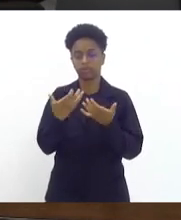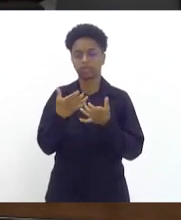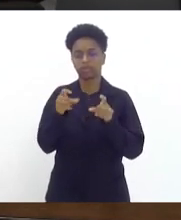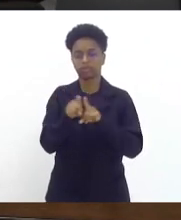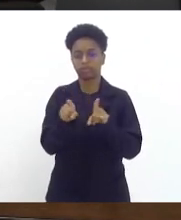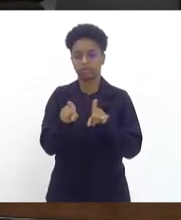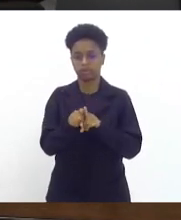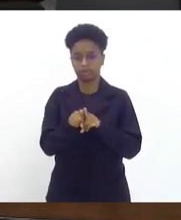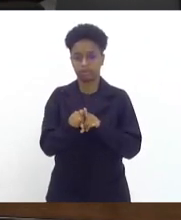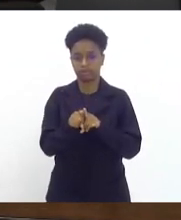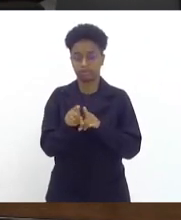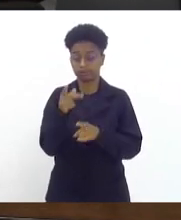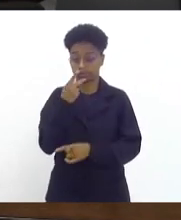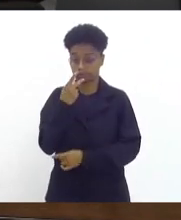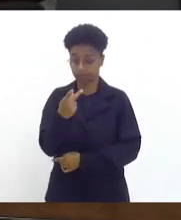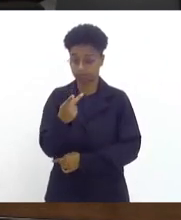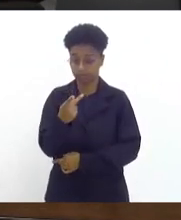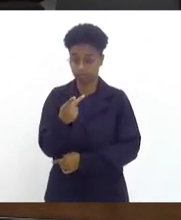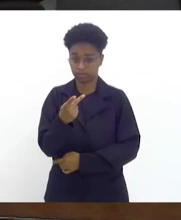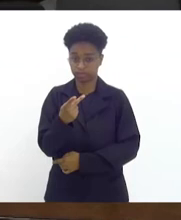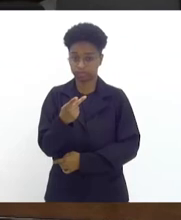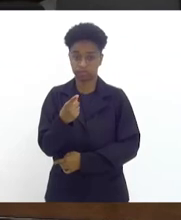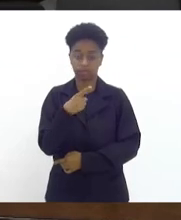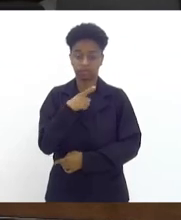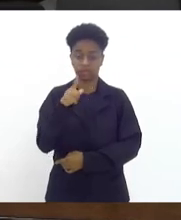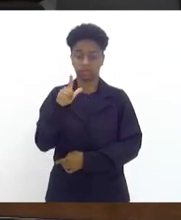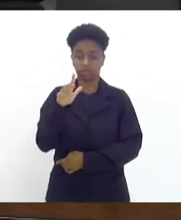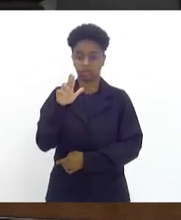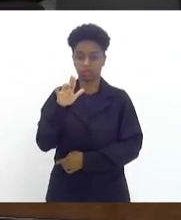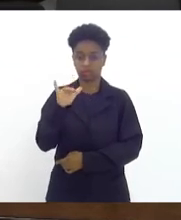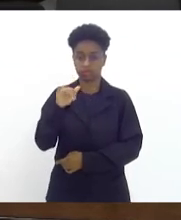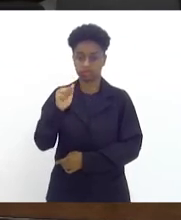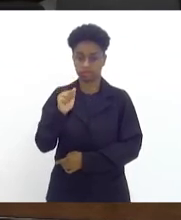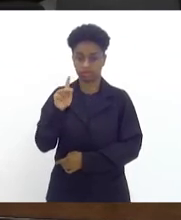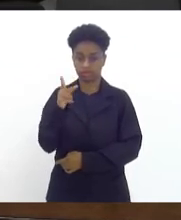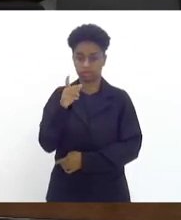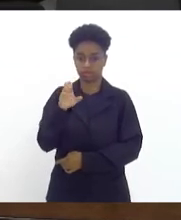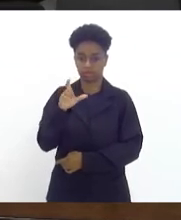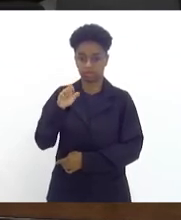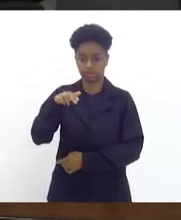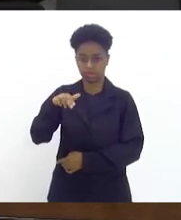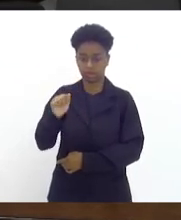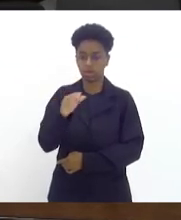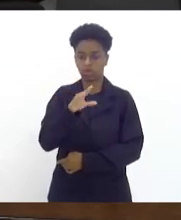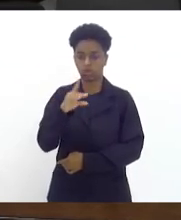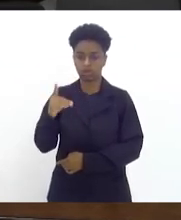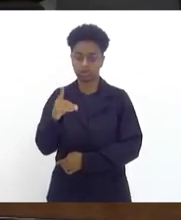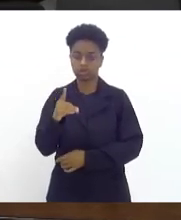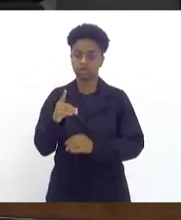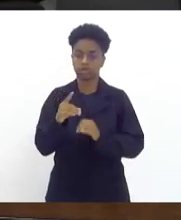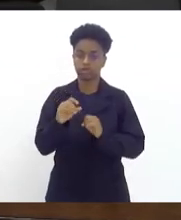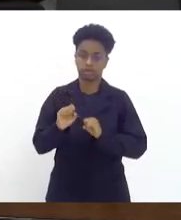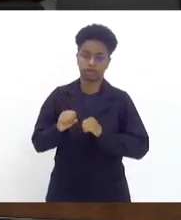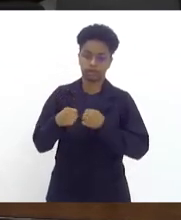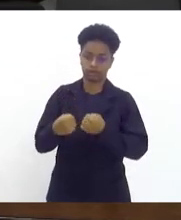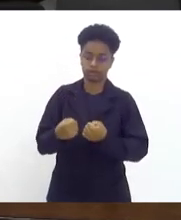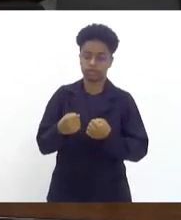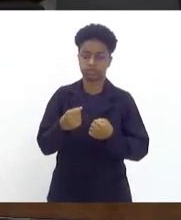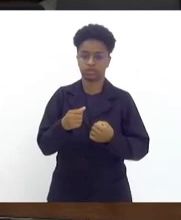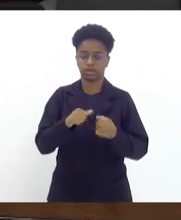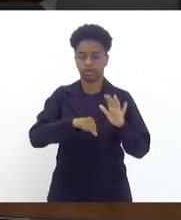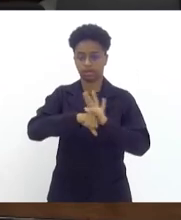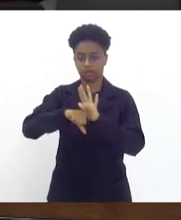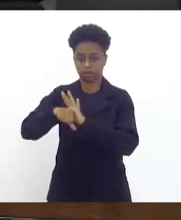falar tendo aqui a senhora Lúcia Helena que é a coordenadora de defesa criminal da Defensoria Pública